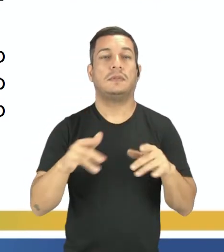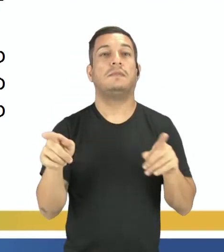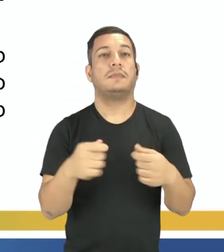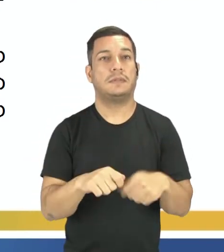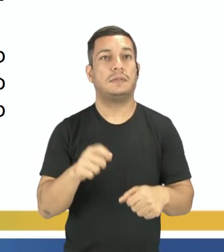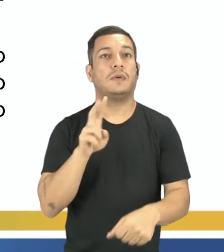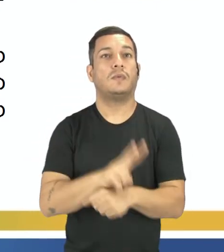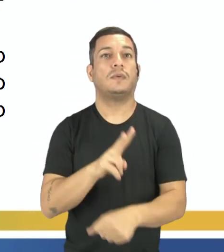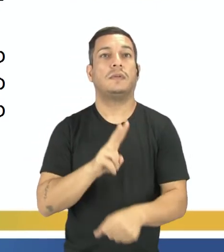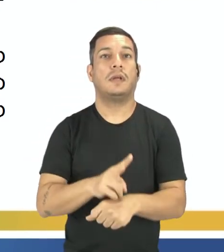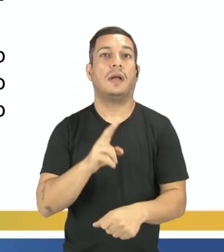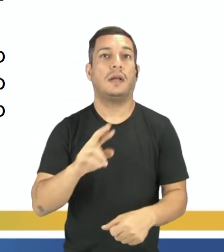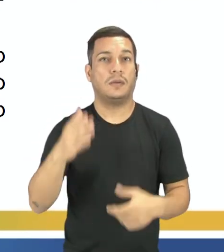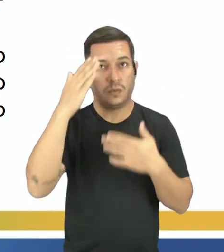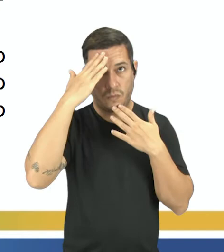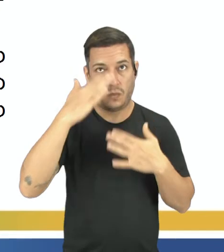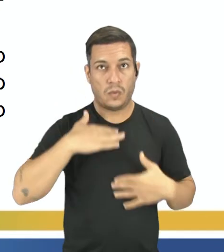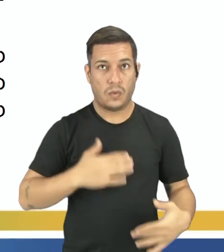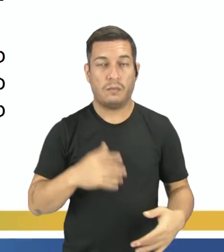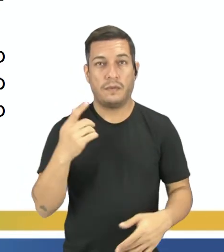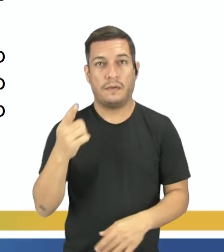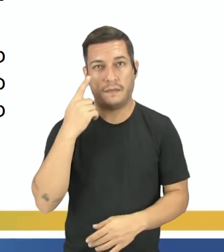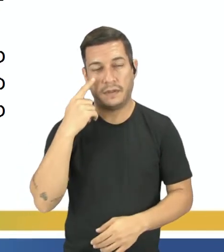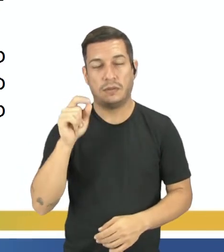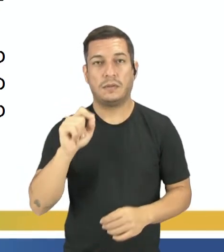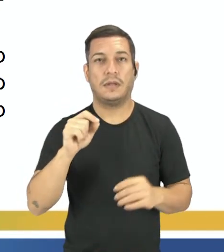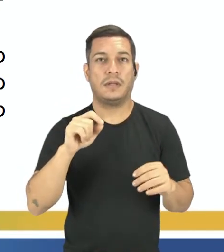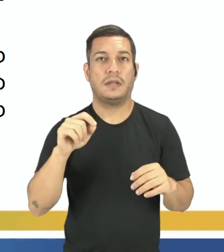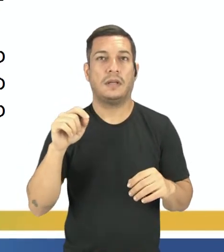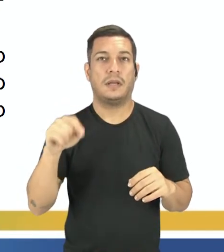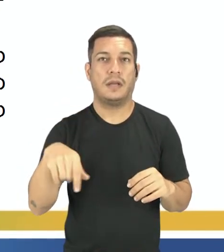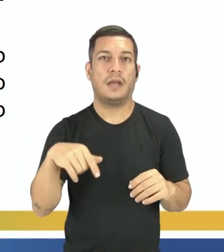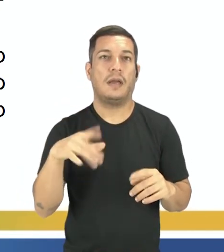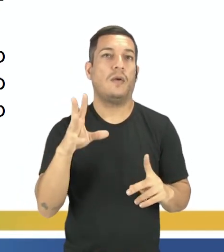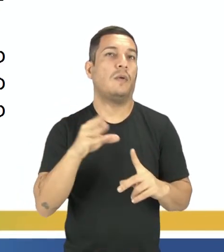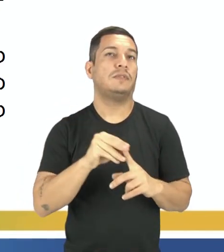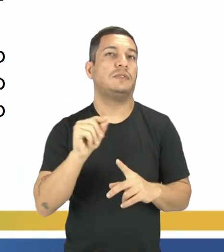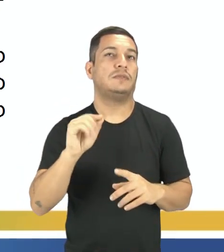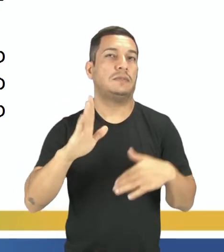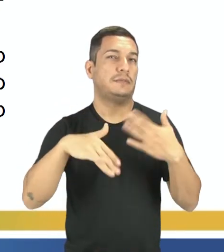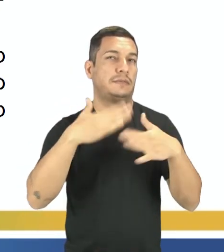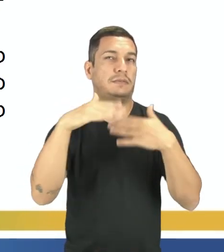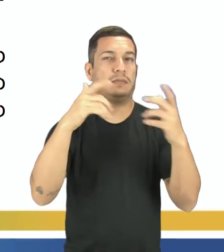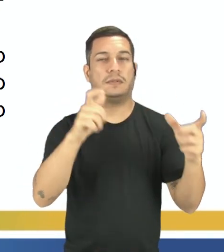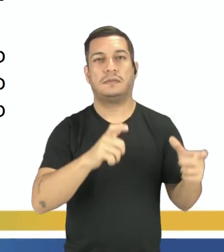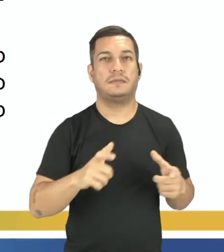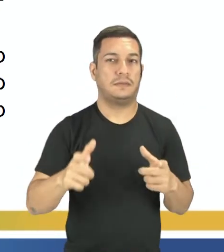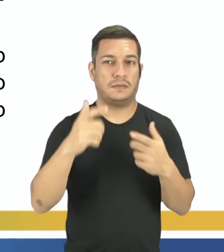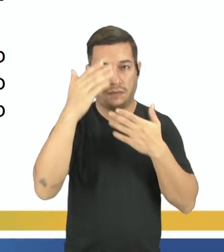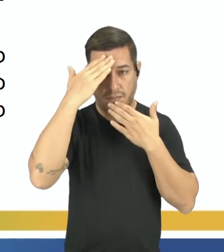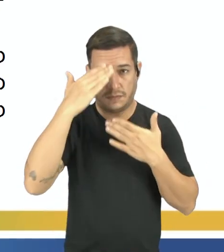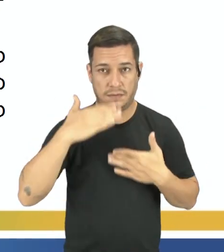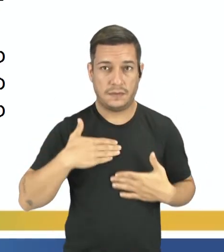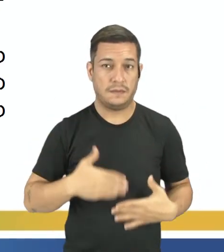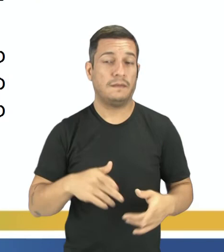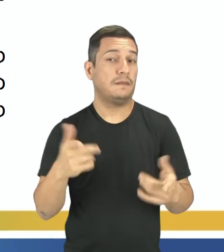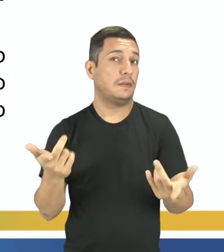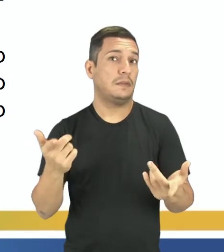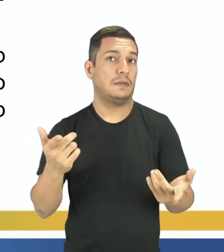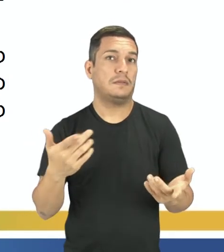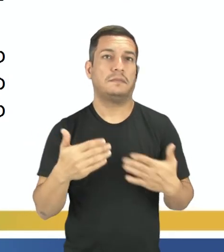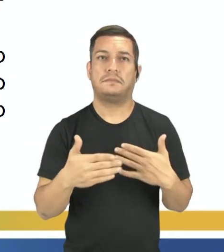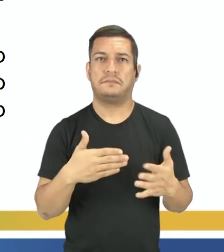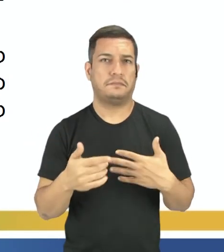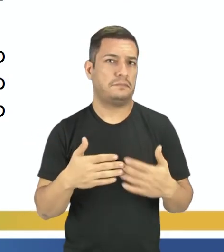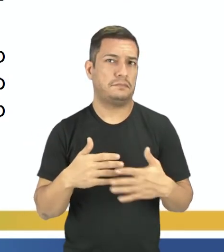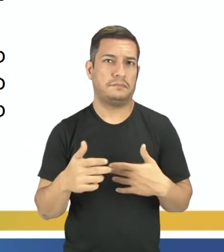e deve cuidar do corpo não como algo mecânico, visando apenas ao desenvolvimento do aspecto físico, independentemente